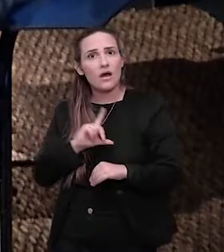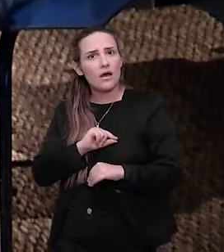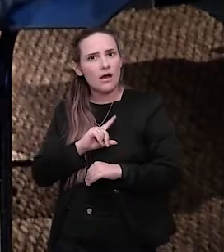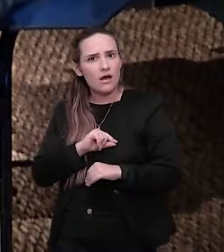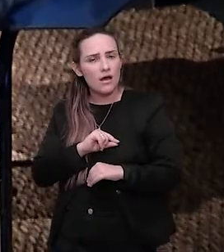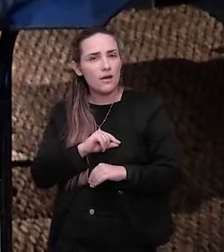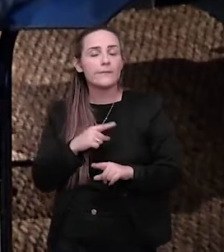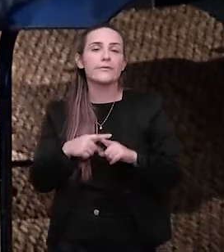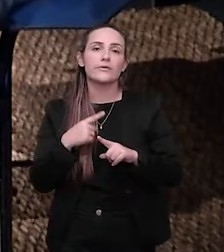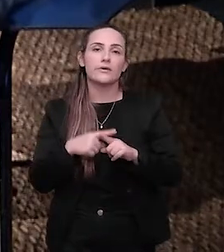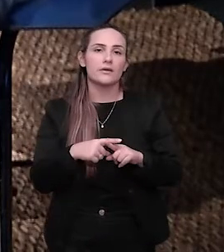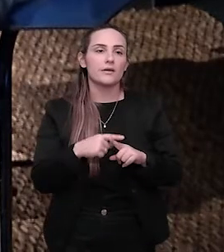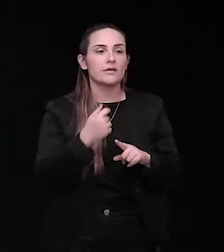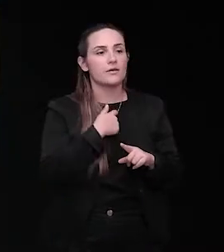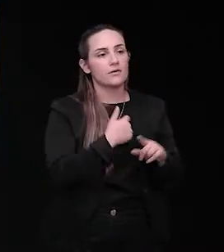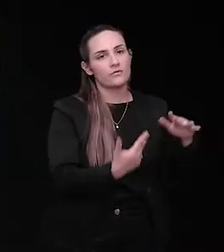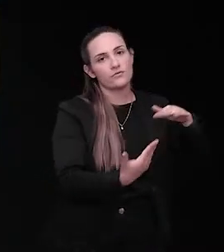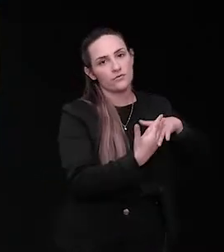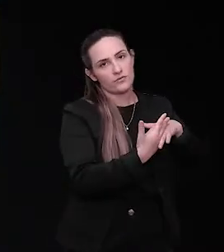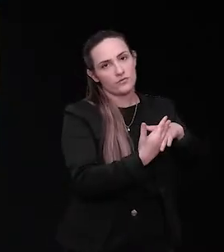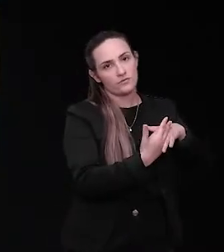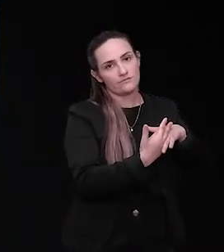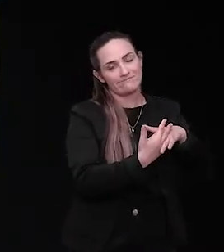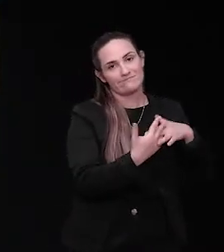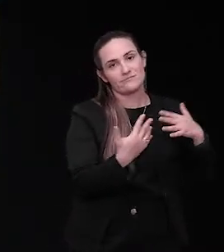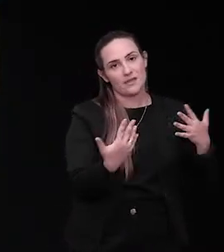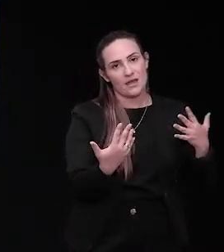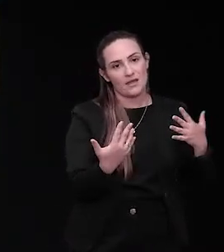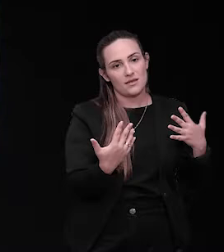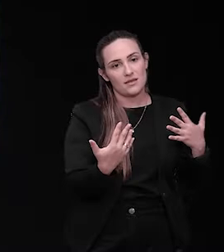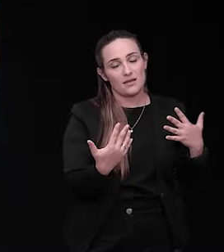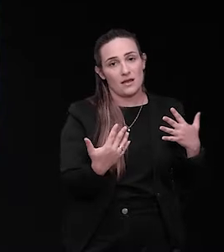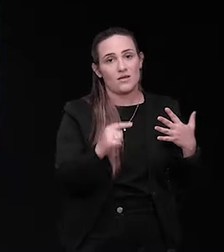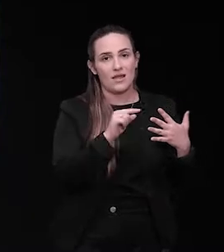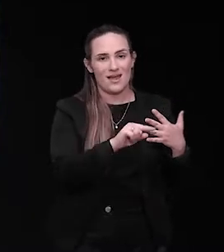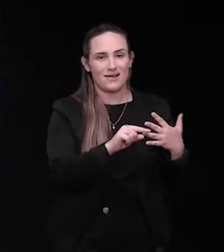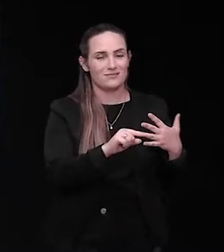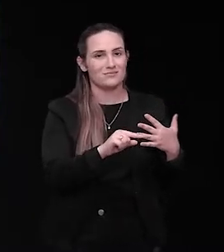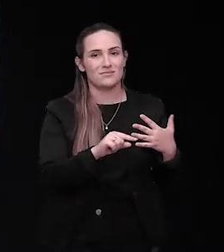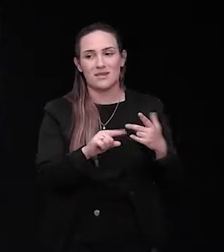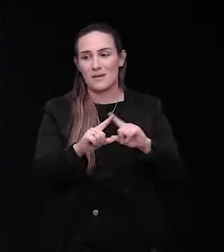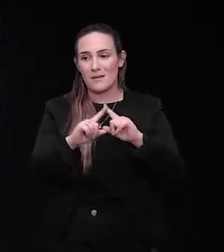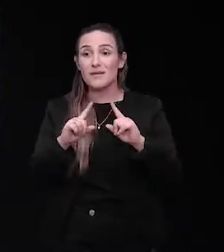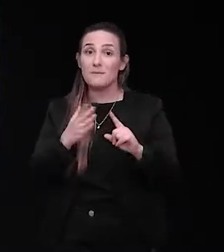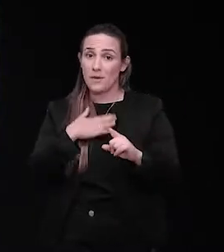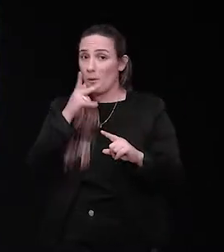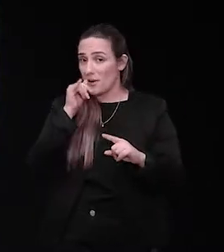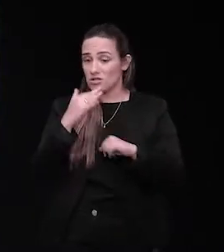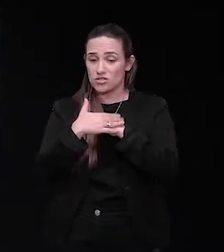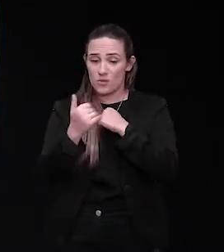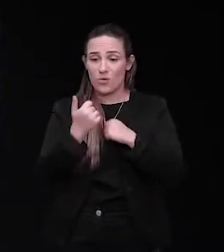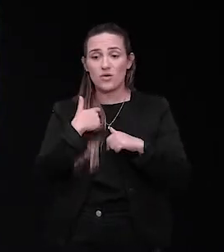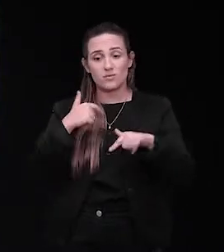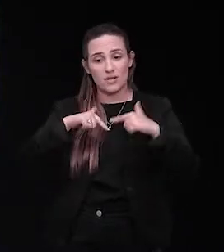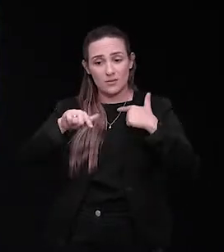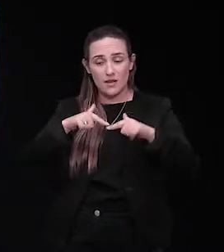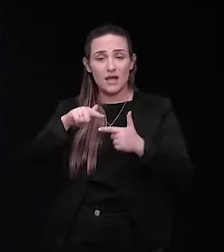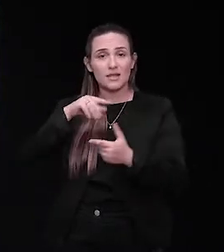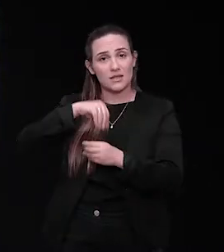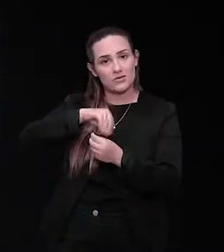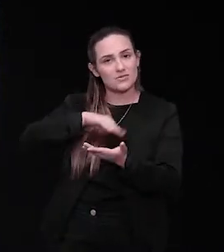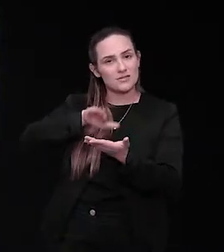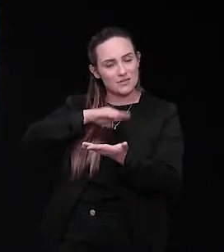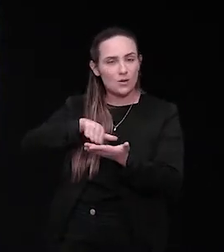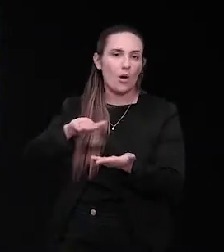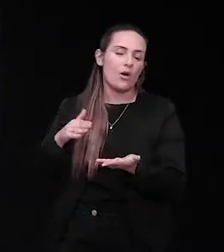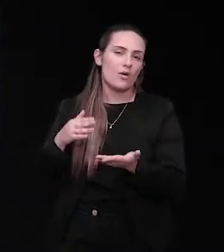para ir para particular ainda. Eu pensei na Federal, mas meu pai, como advogado, ele me chamou para trabalhar com ele. E para